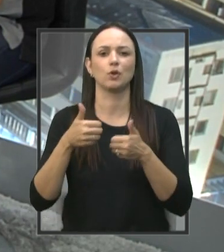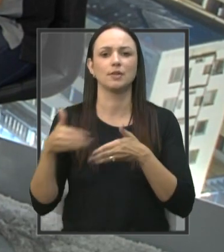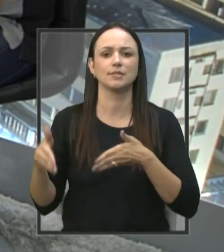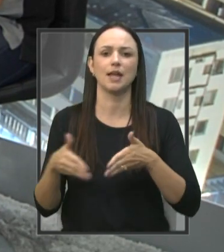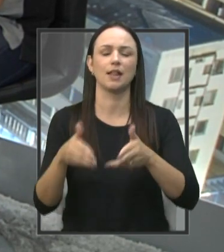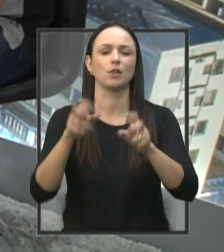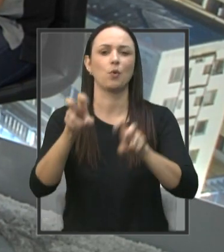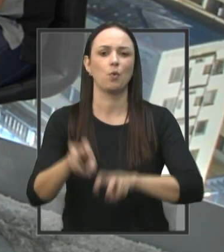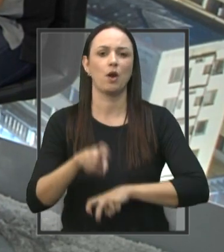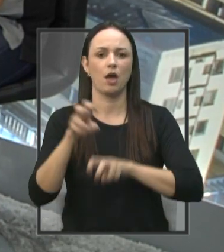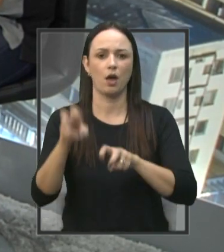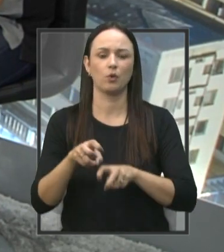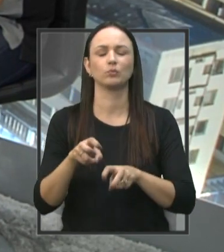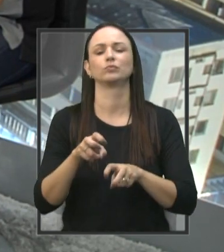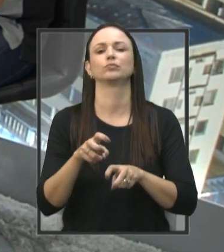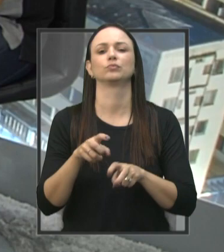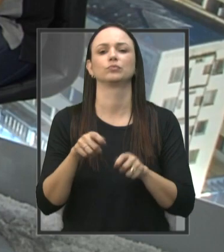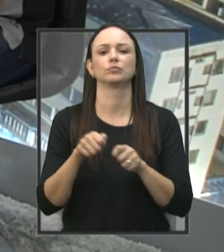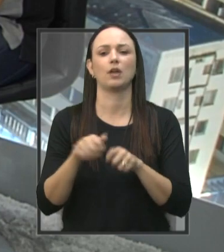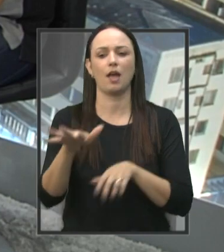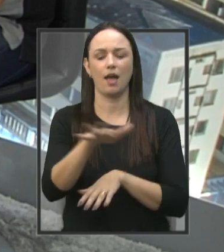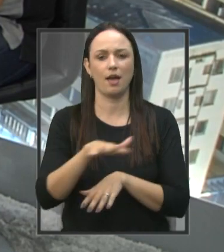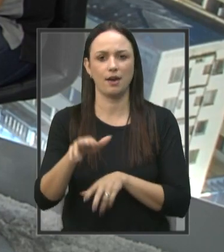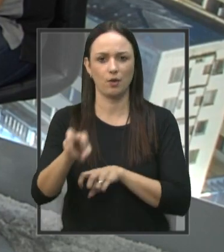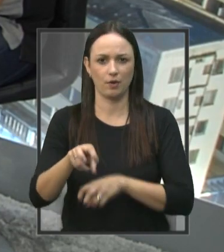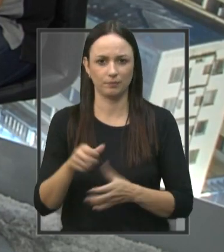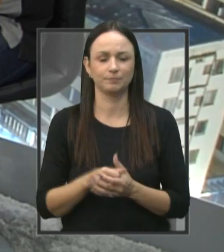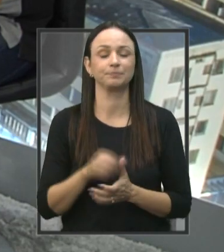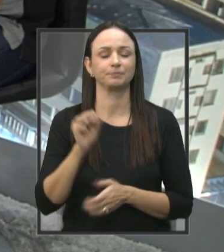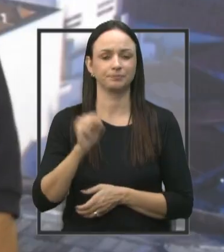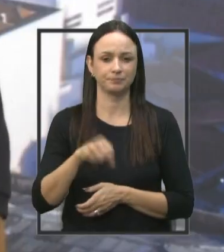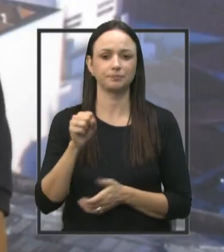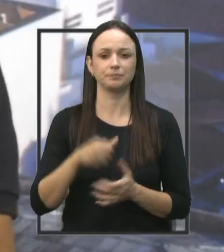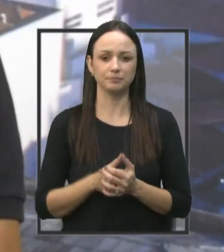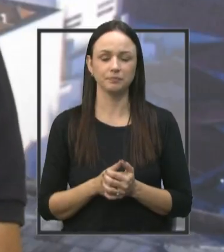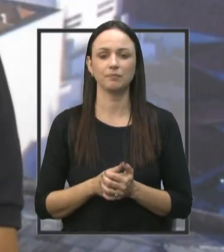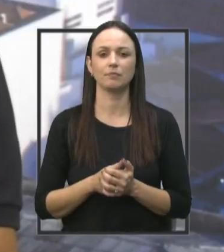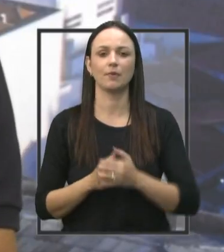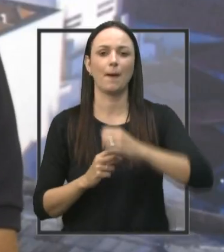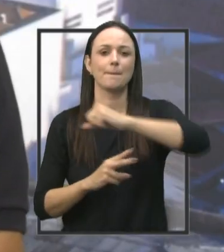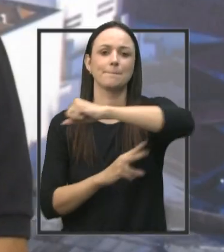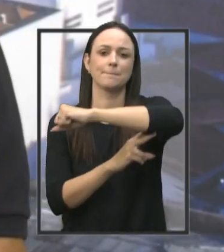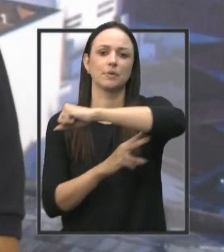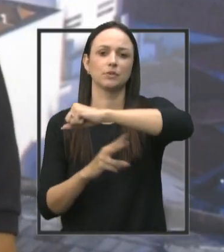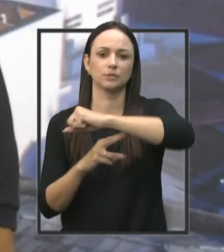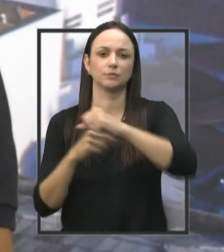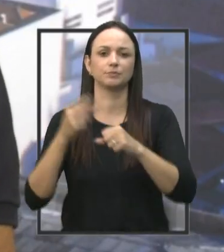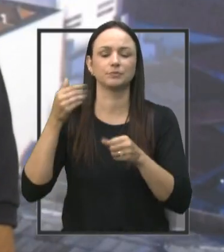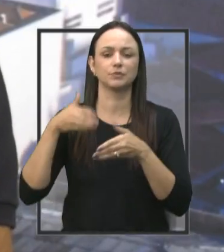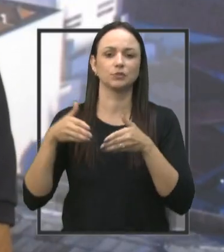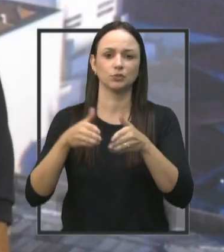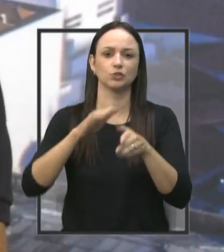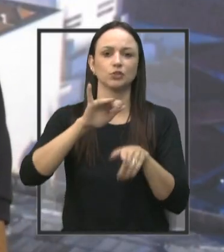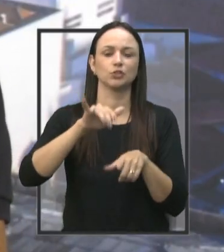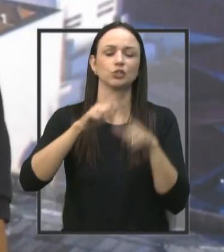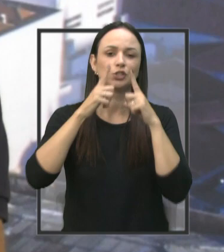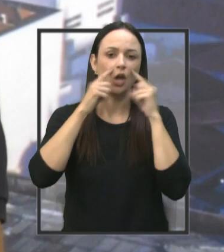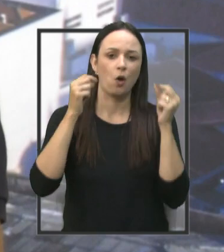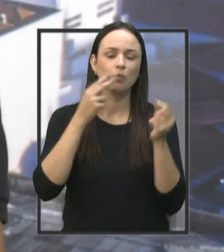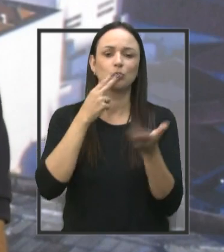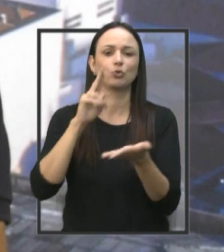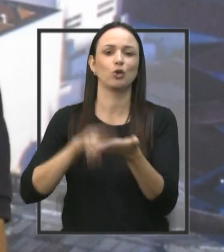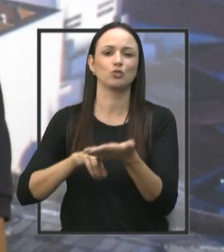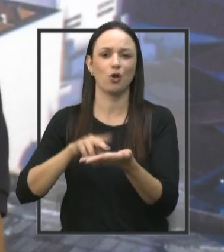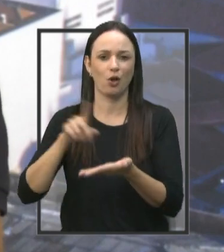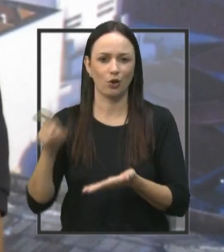estradas na área rural, enfim, para atender essa região, né? Rapidamente. Sim, a ponte que liga a antiga estrada Jaú,